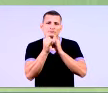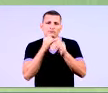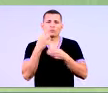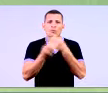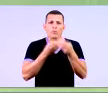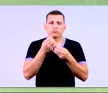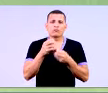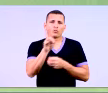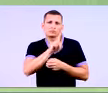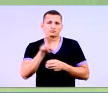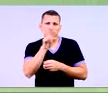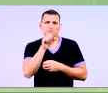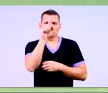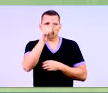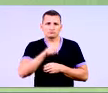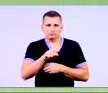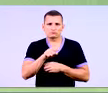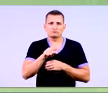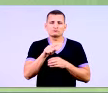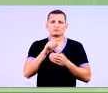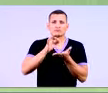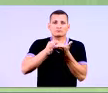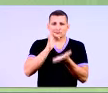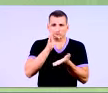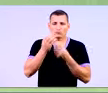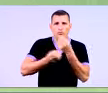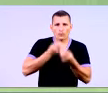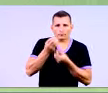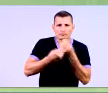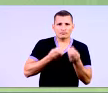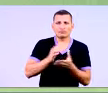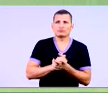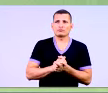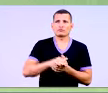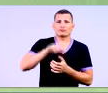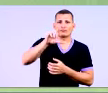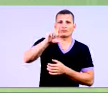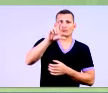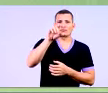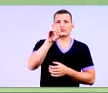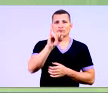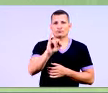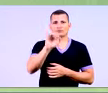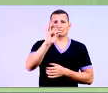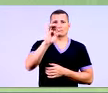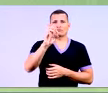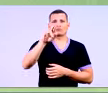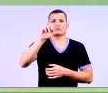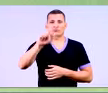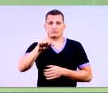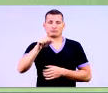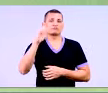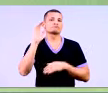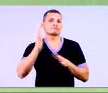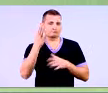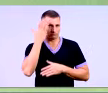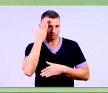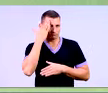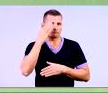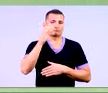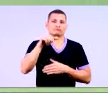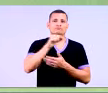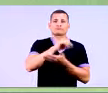java vamos fazer algumas observações tipo literal literal já sabemos nem literal é o texto literal